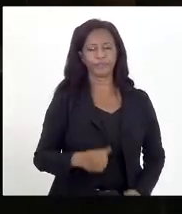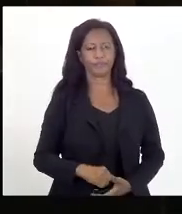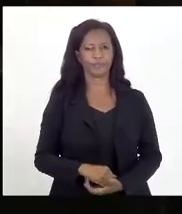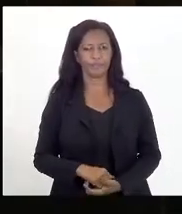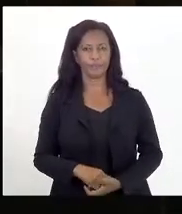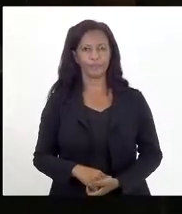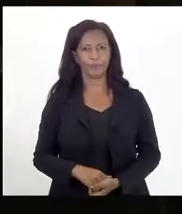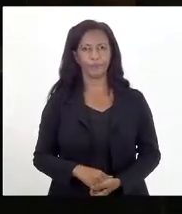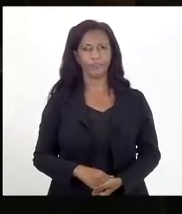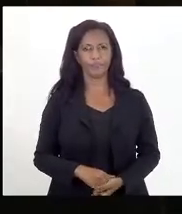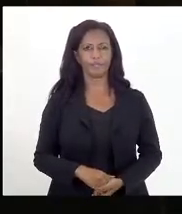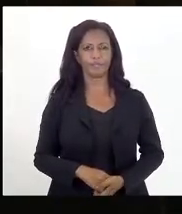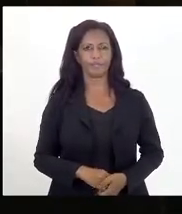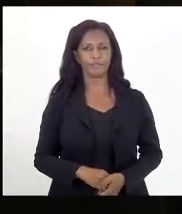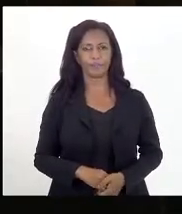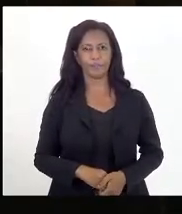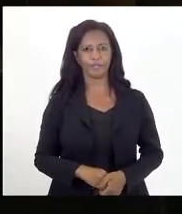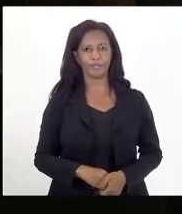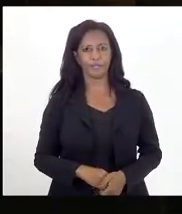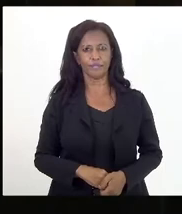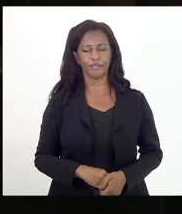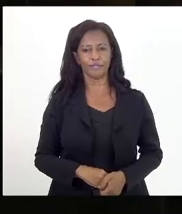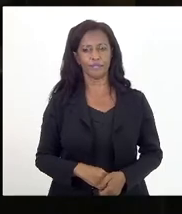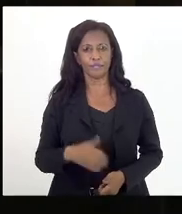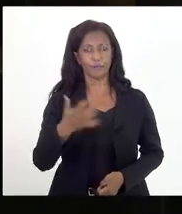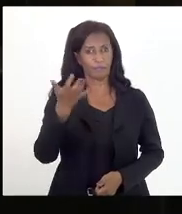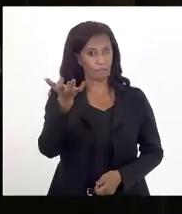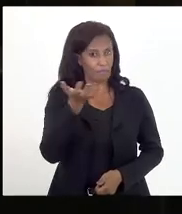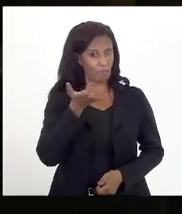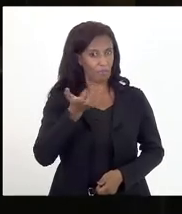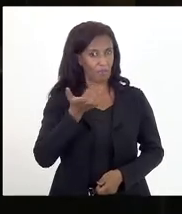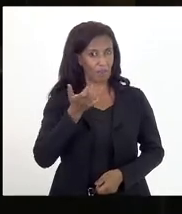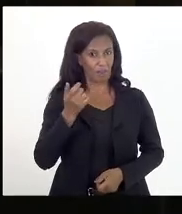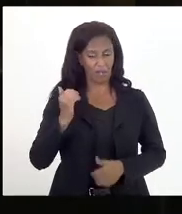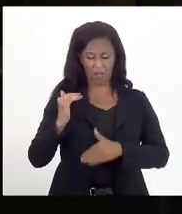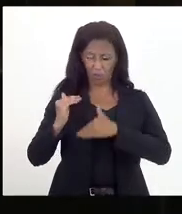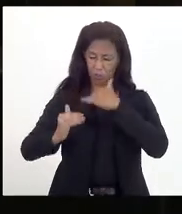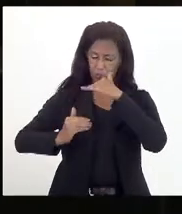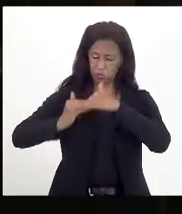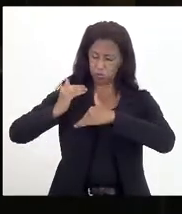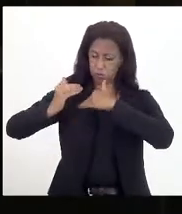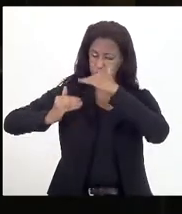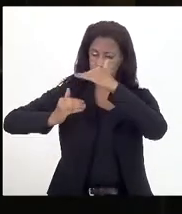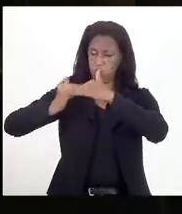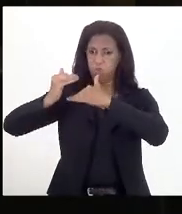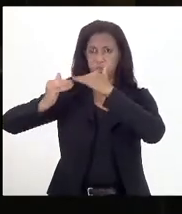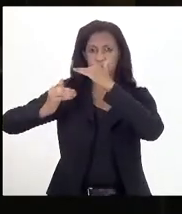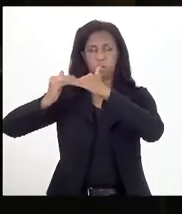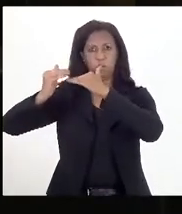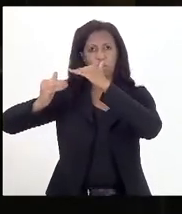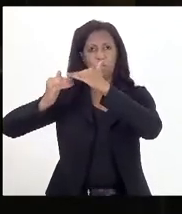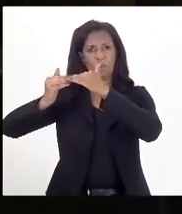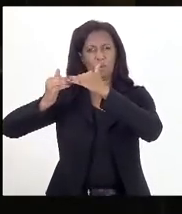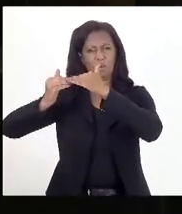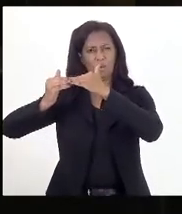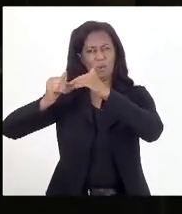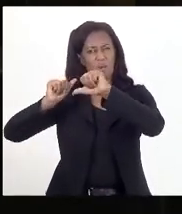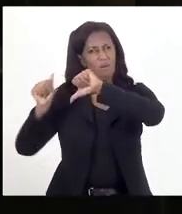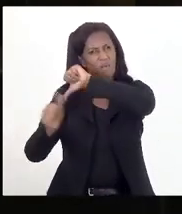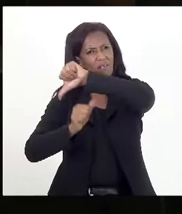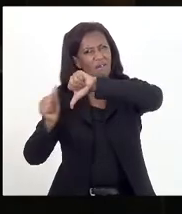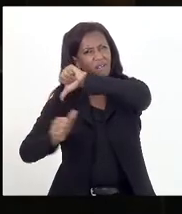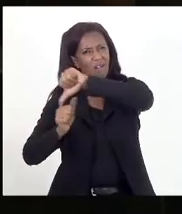E aí e querem construir uma hegemonia por meio da força